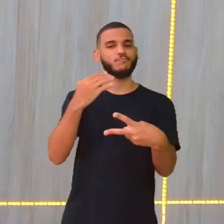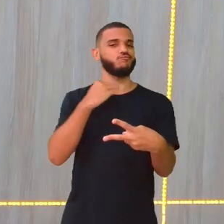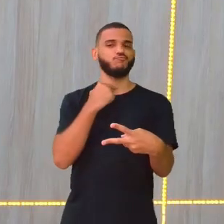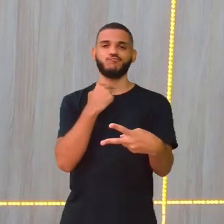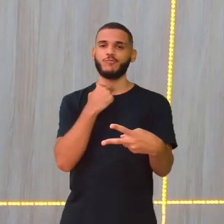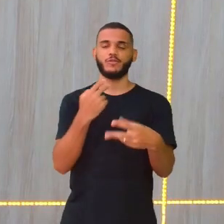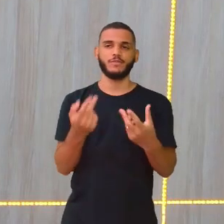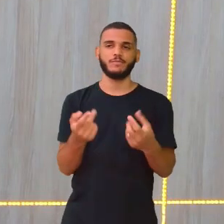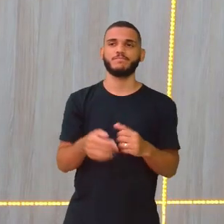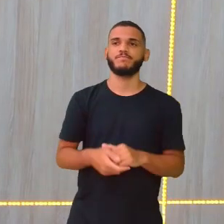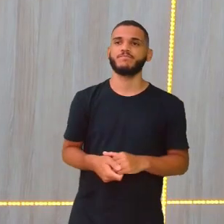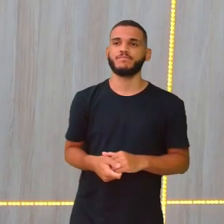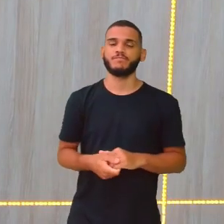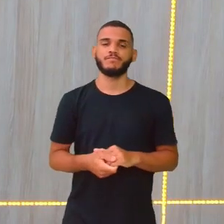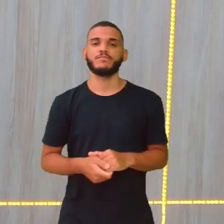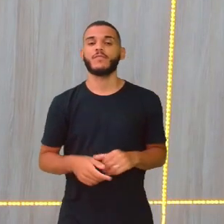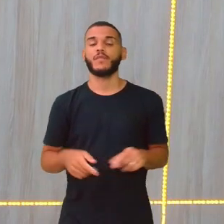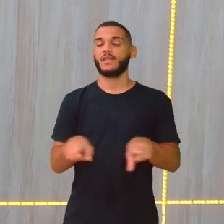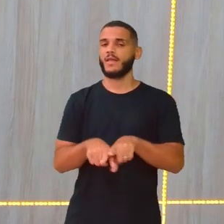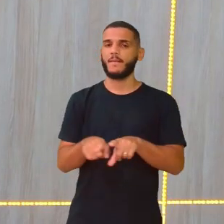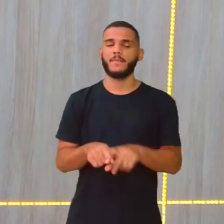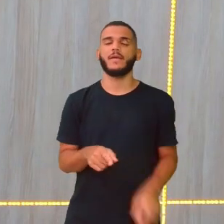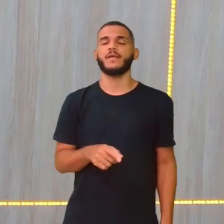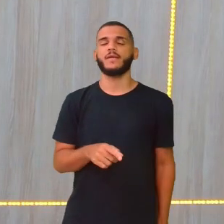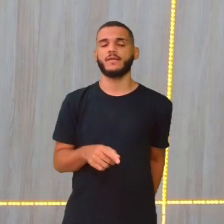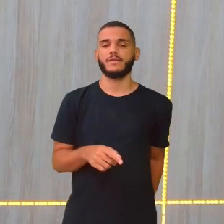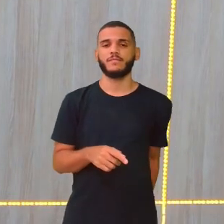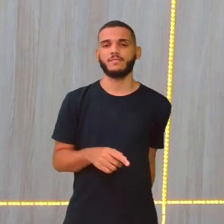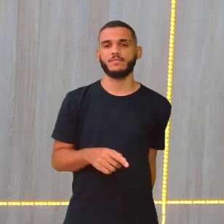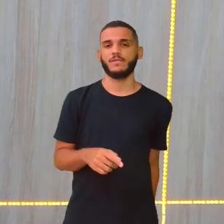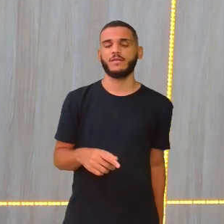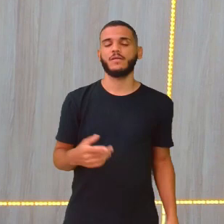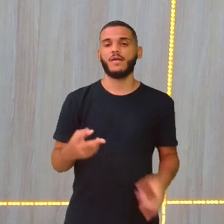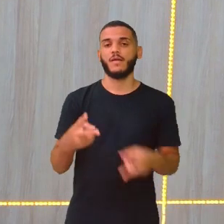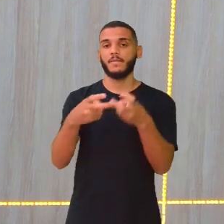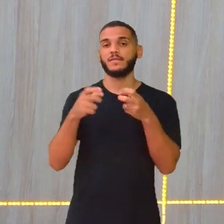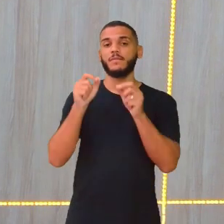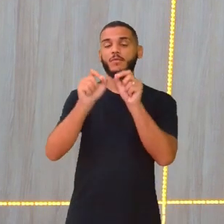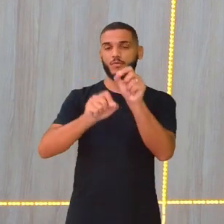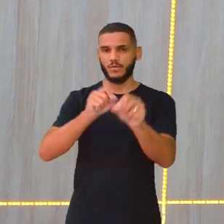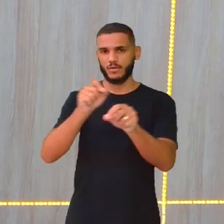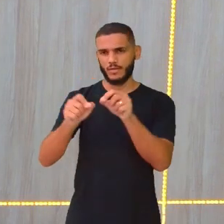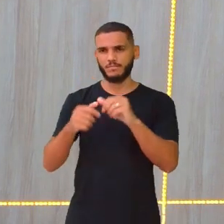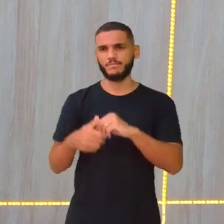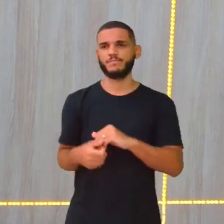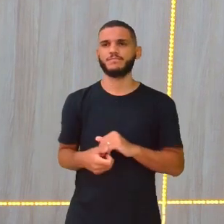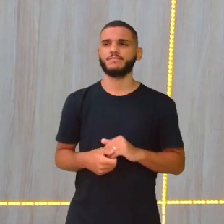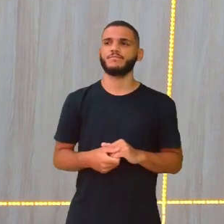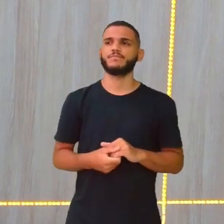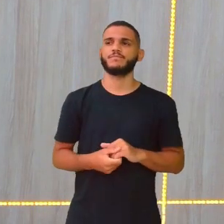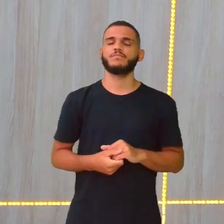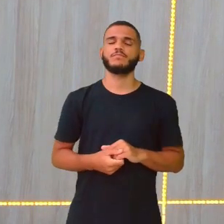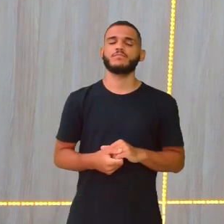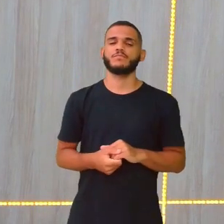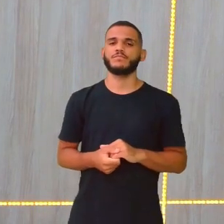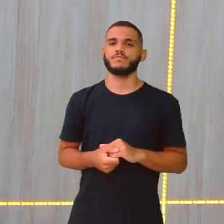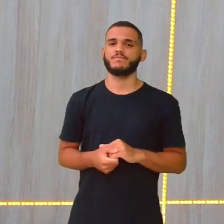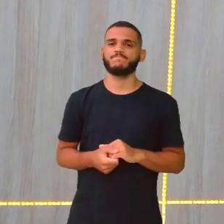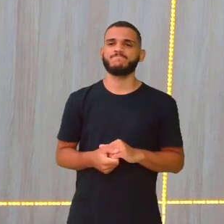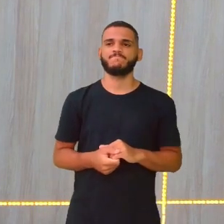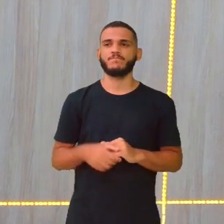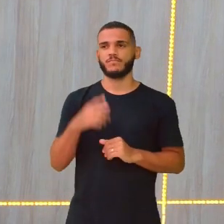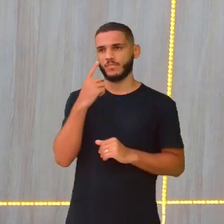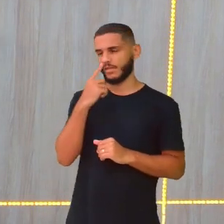gente tem um outro que a gente consegue ver, na verdade, não só como está